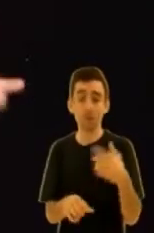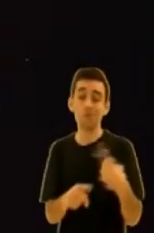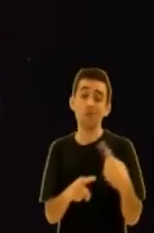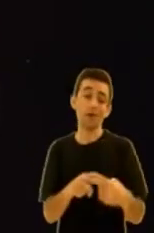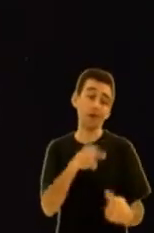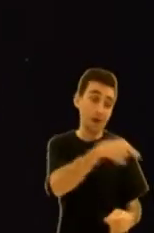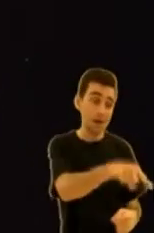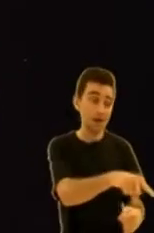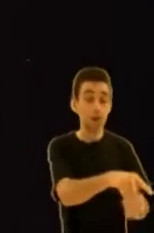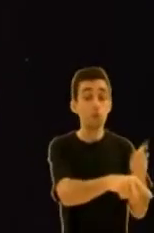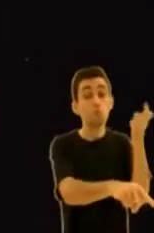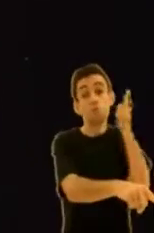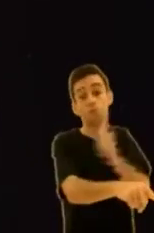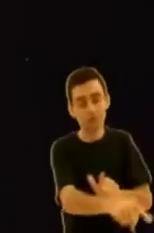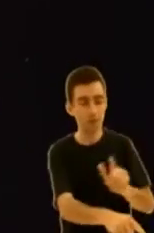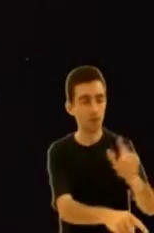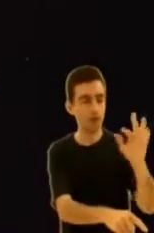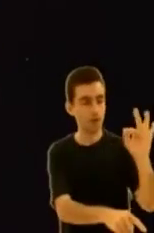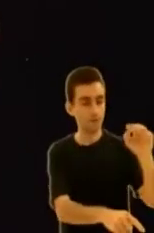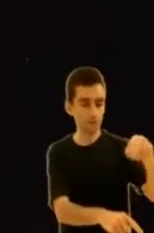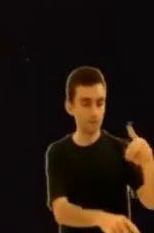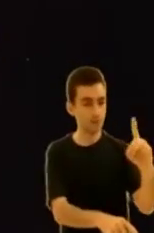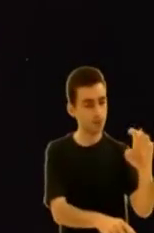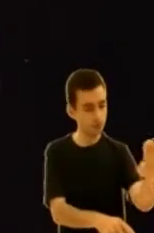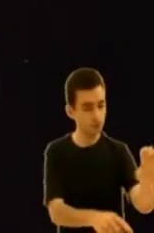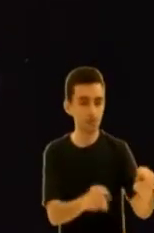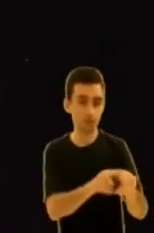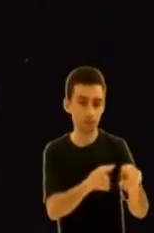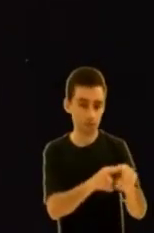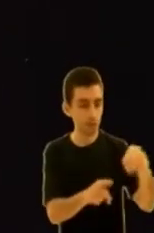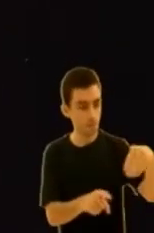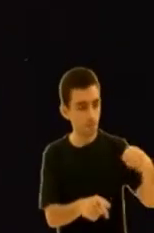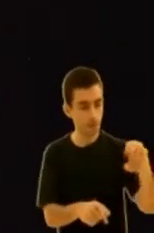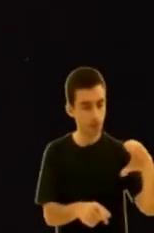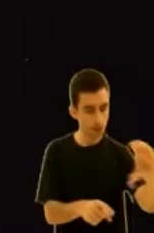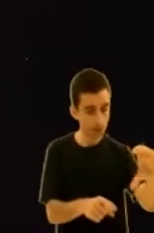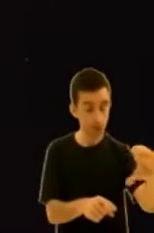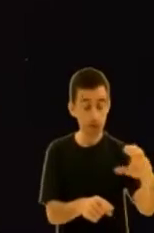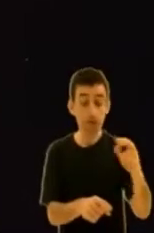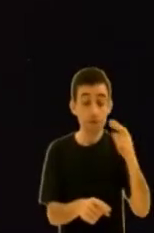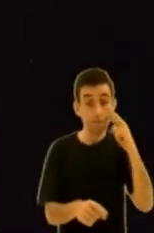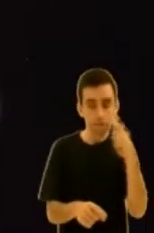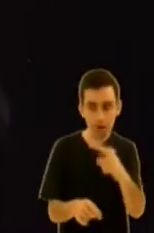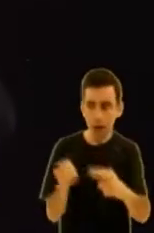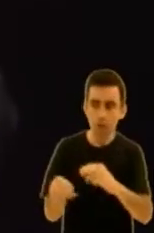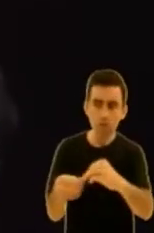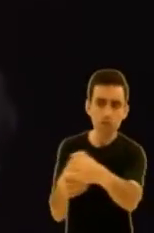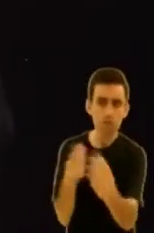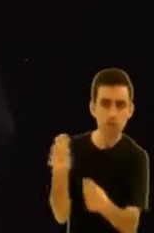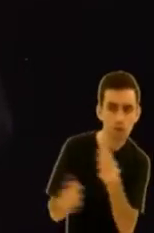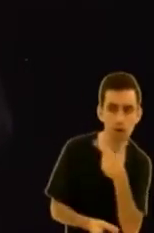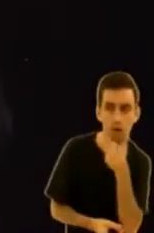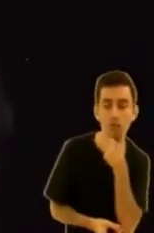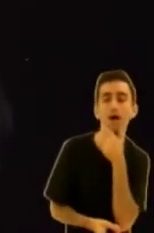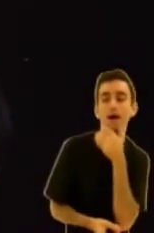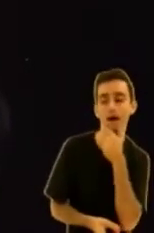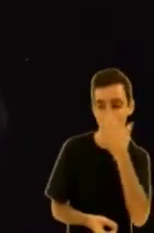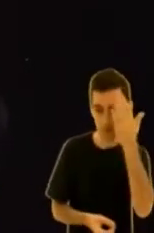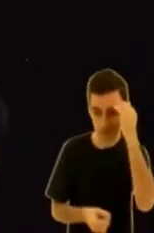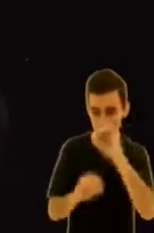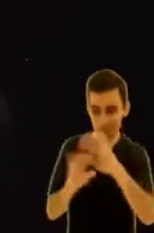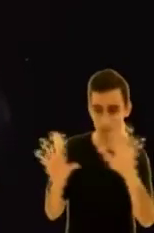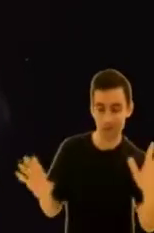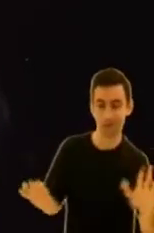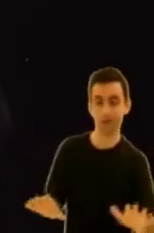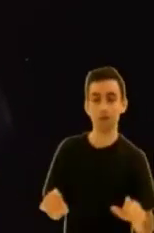FNDE e ao MEC enxergar cada município na sua realidade. E é por meio do